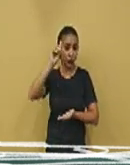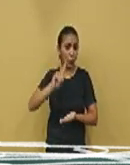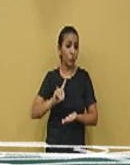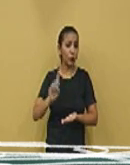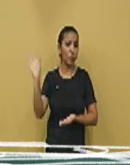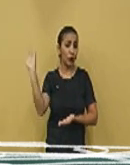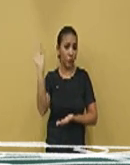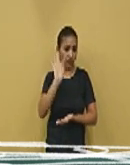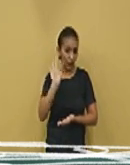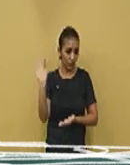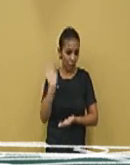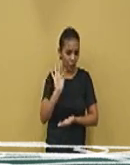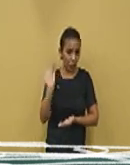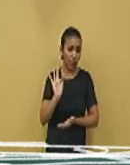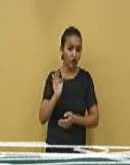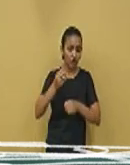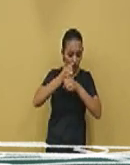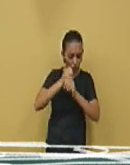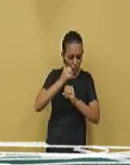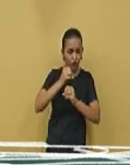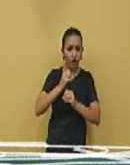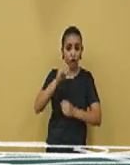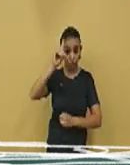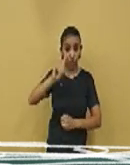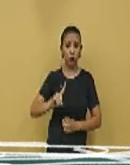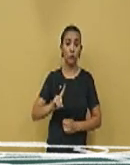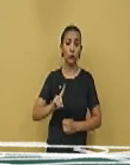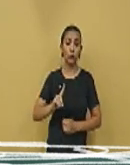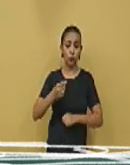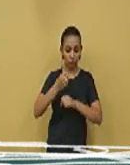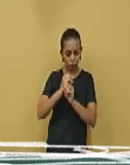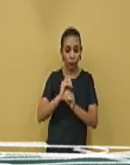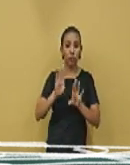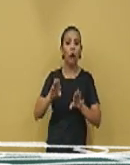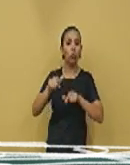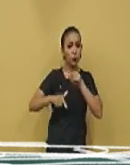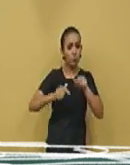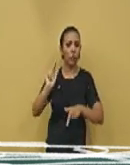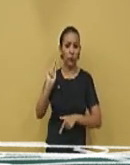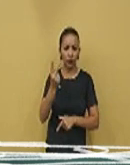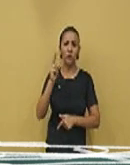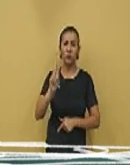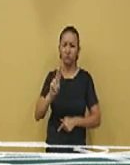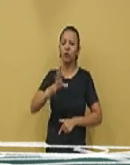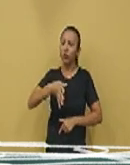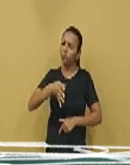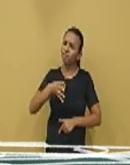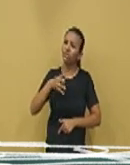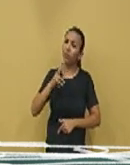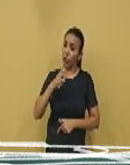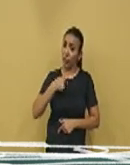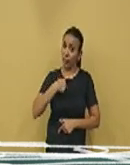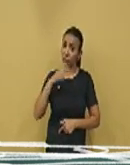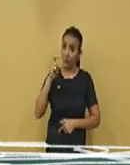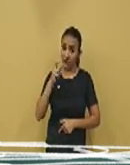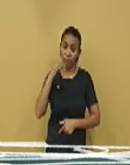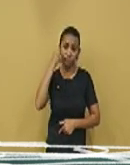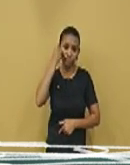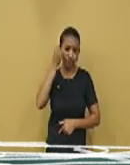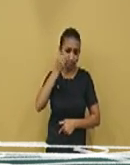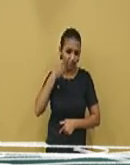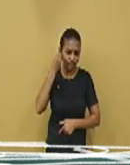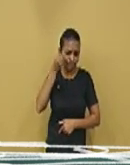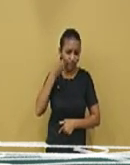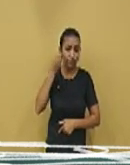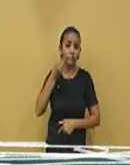Engenharia, fui diretor da Faculdade de Engenharia, passei pelo HU. Enfim, eu tenho 5 anos de experiência em